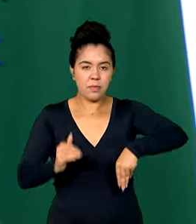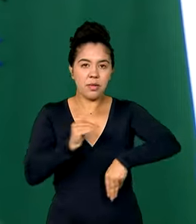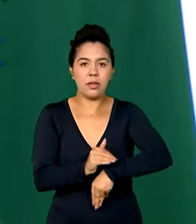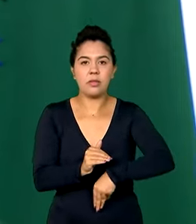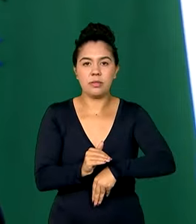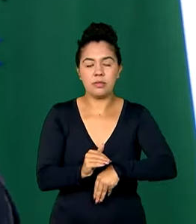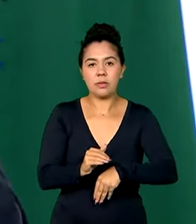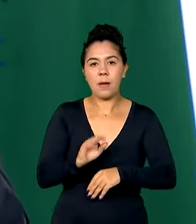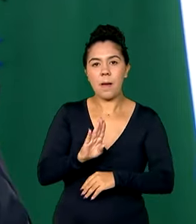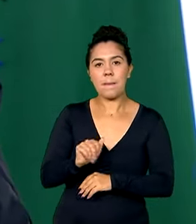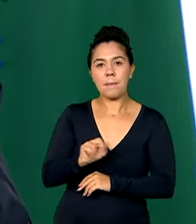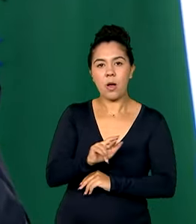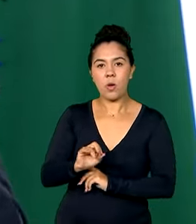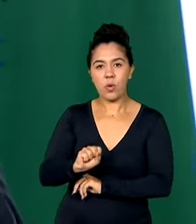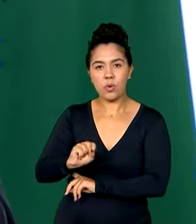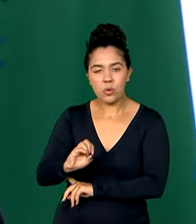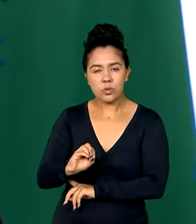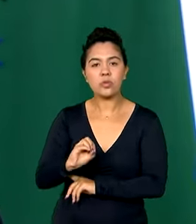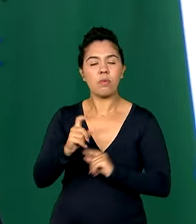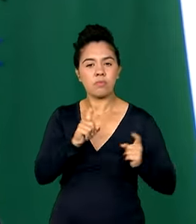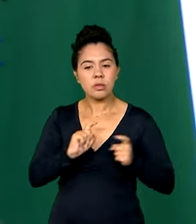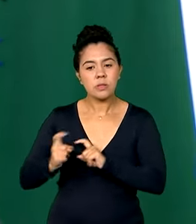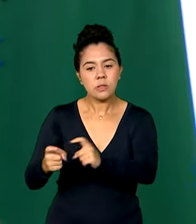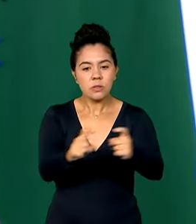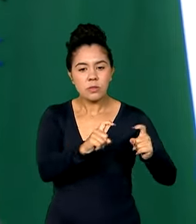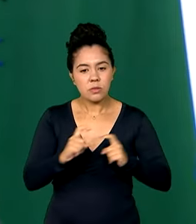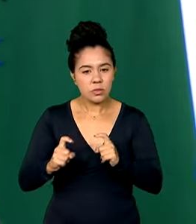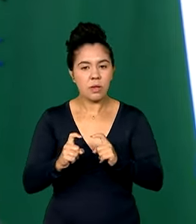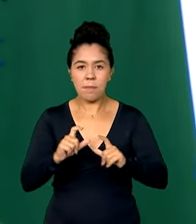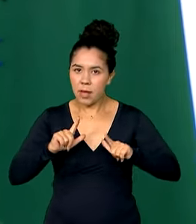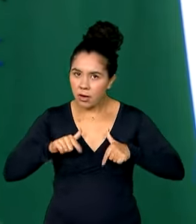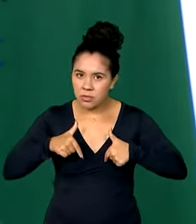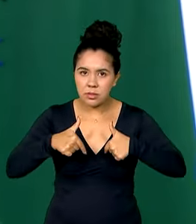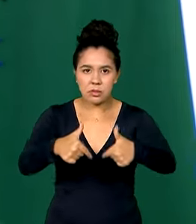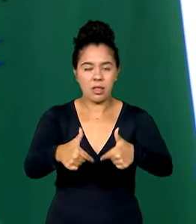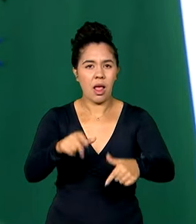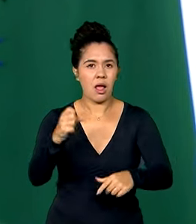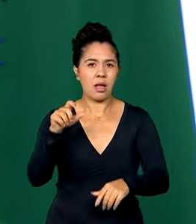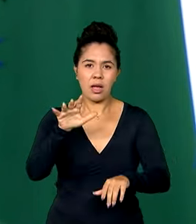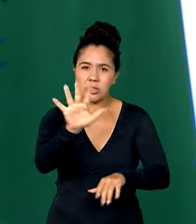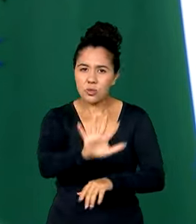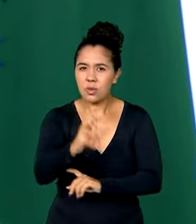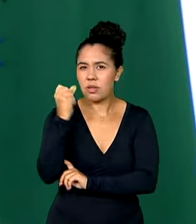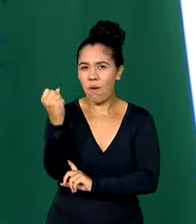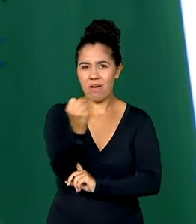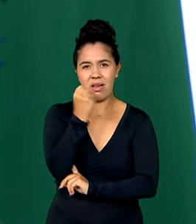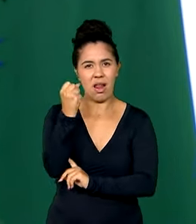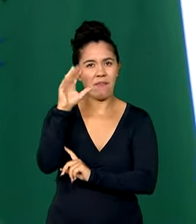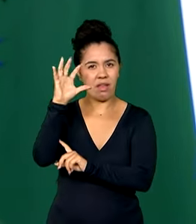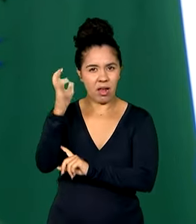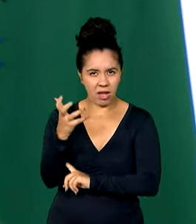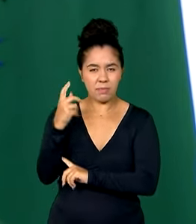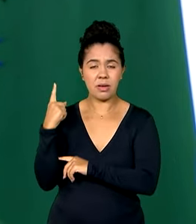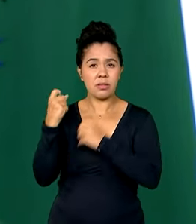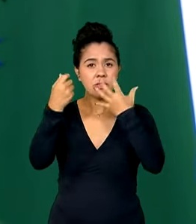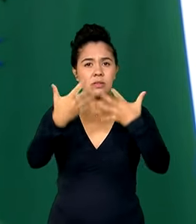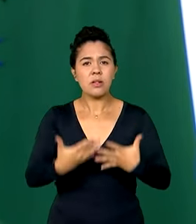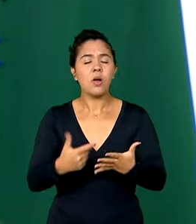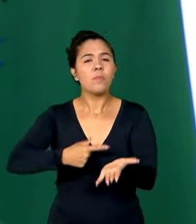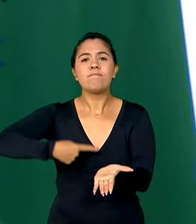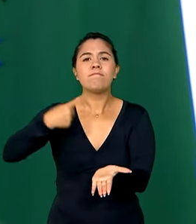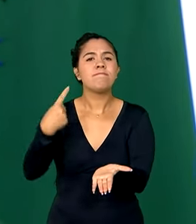esforço conjunto entre os poderes para enfrentar a grave crise climática. Essa reunião aqui é para a gente